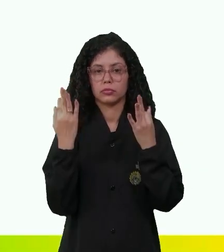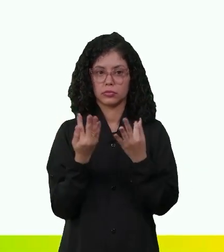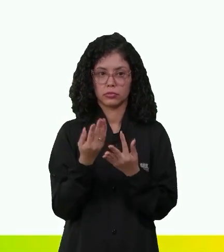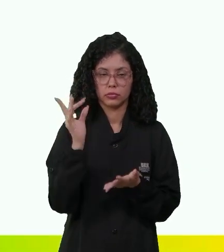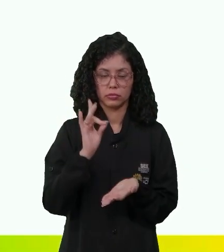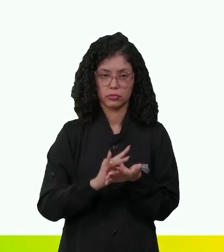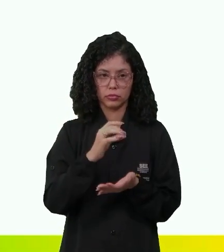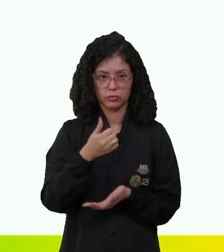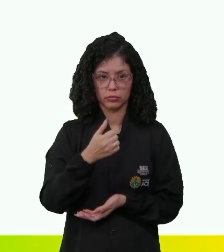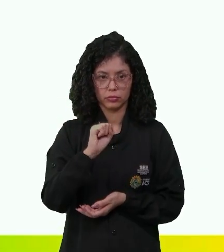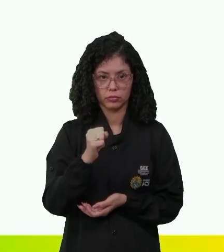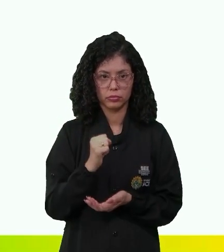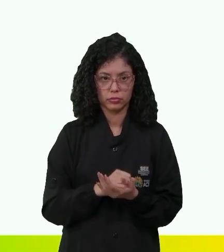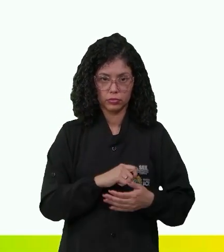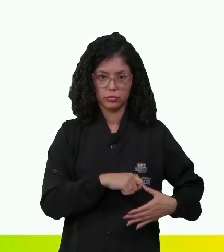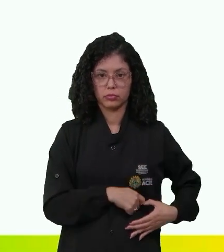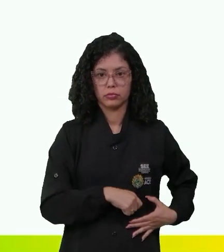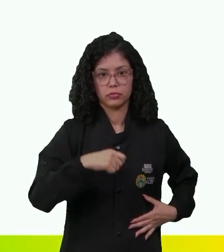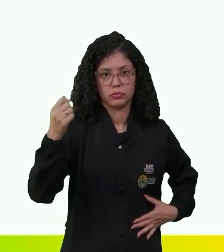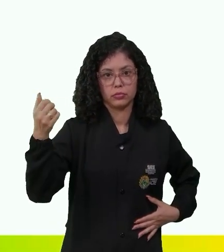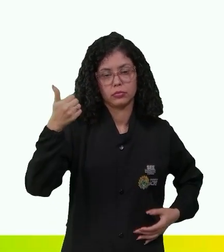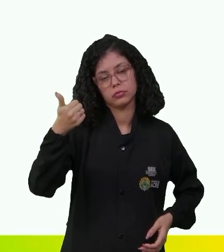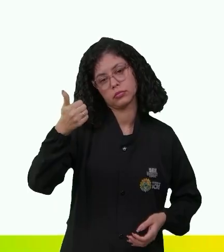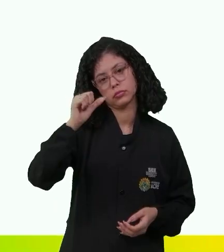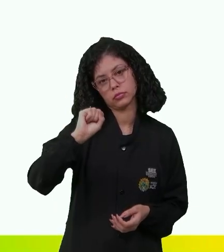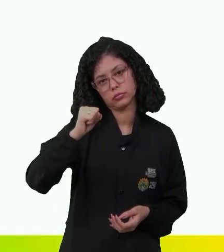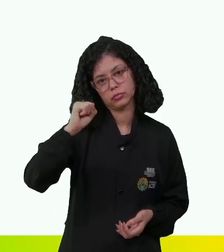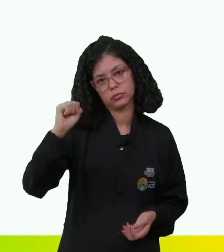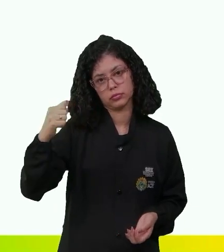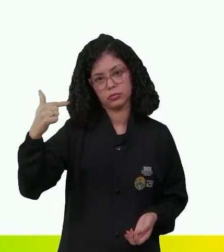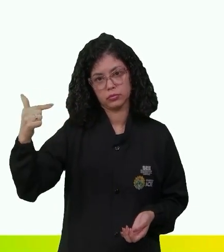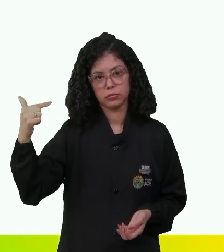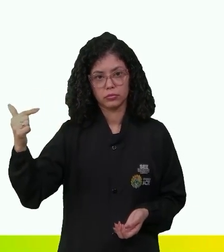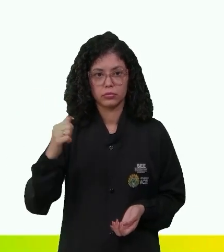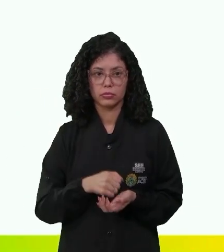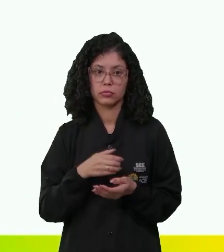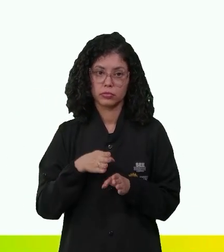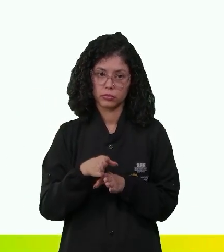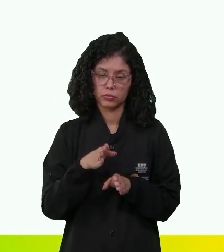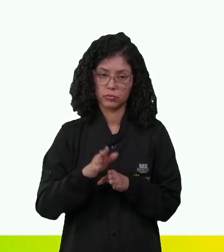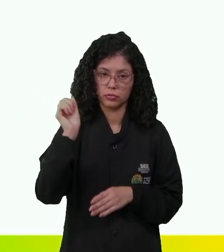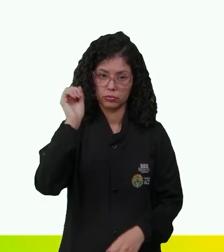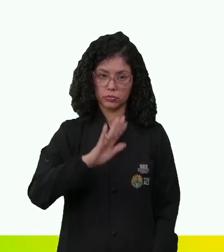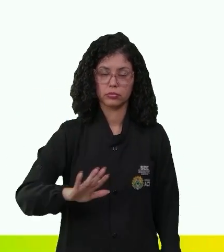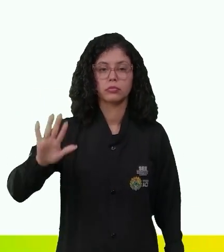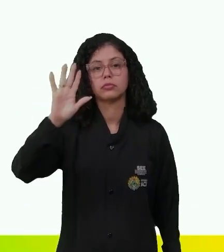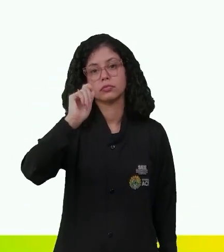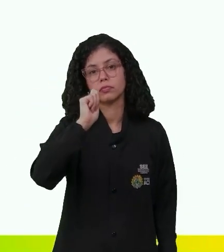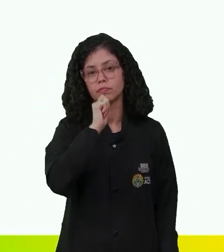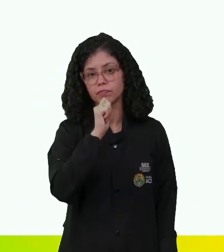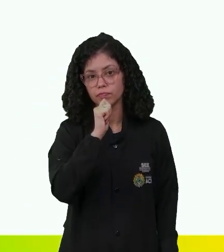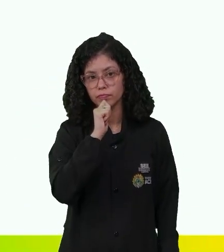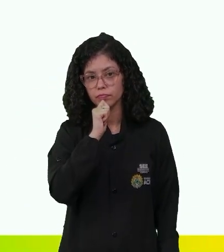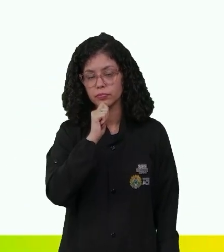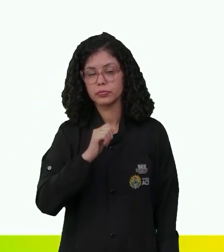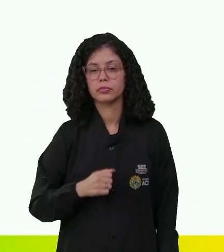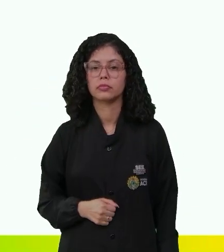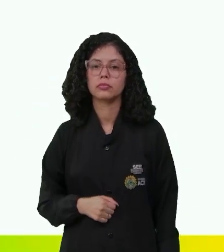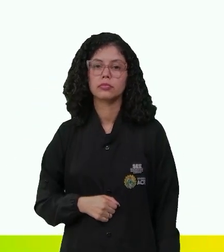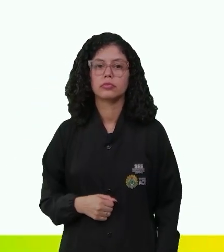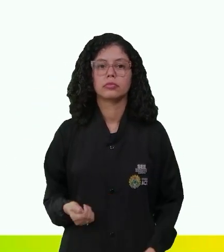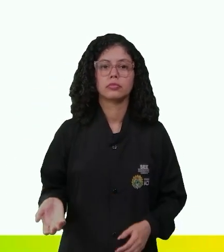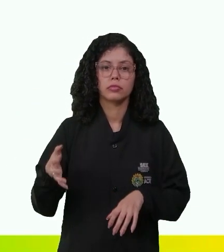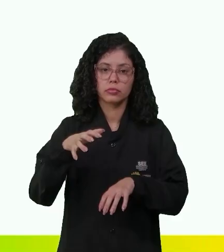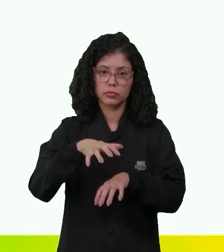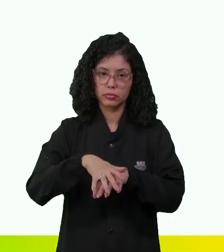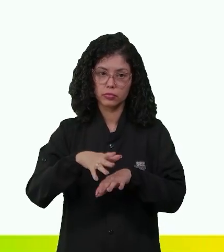família real em 1808, a independência em 1822 e a consolidação da unidade nacional.